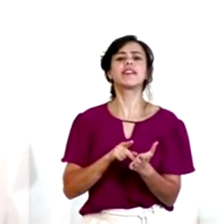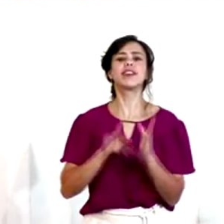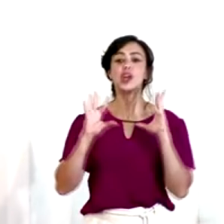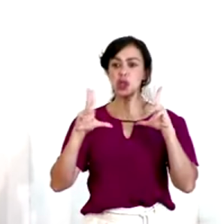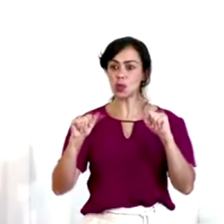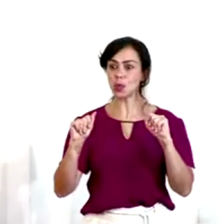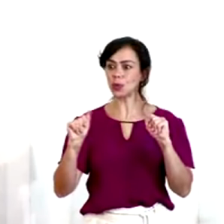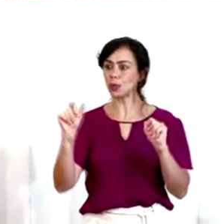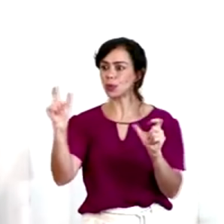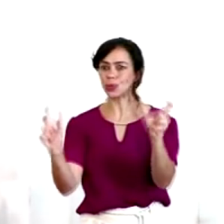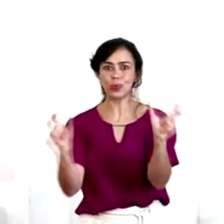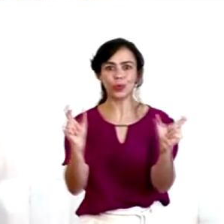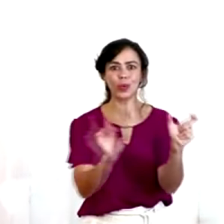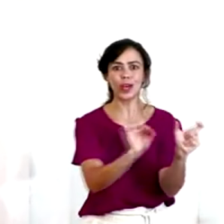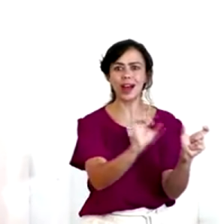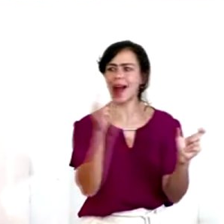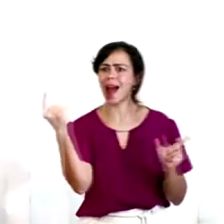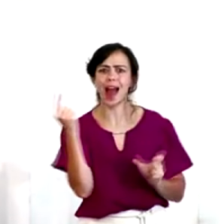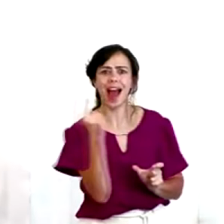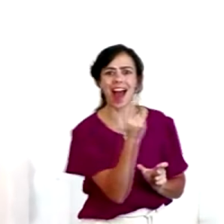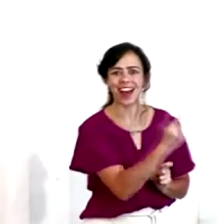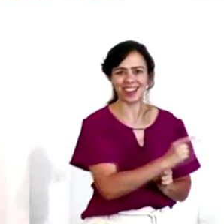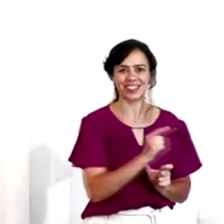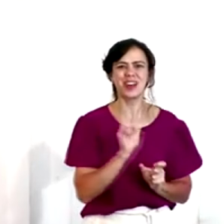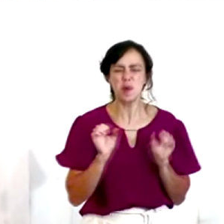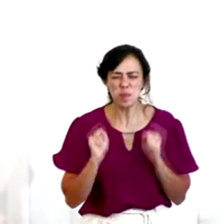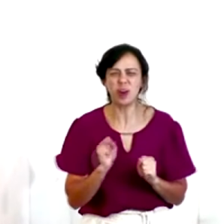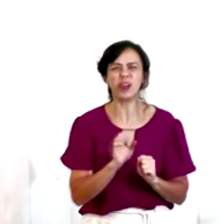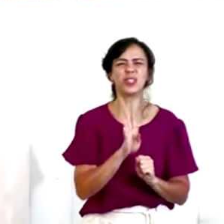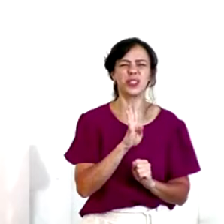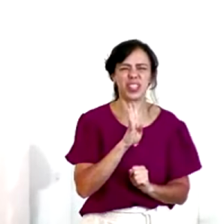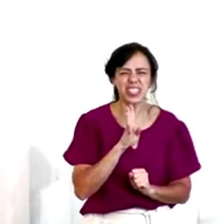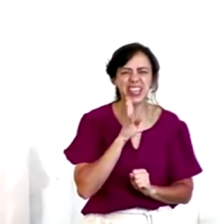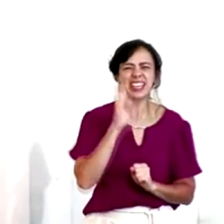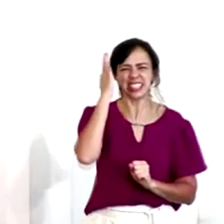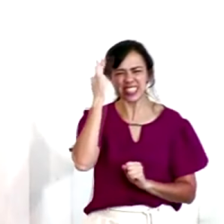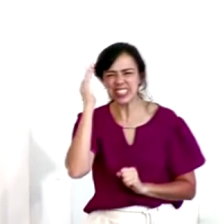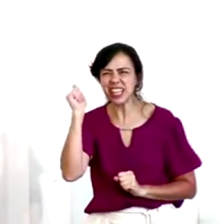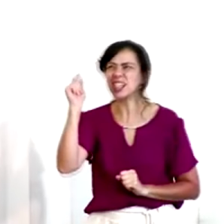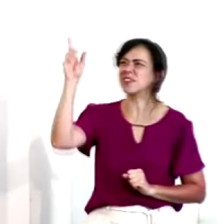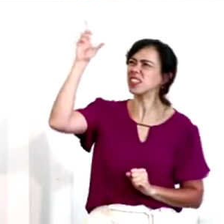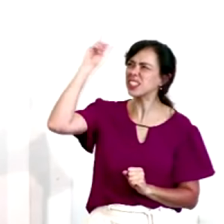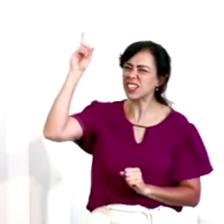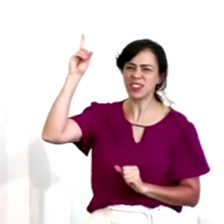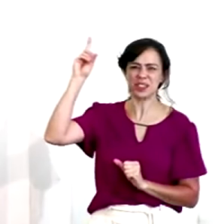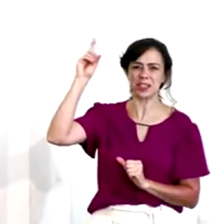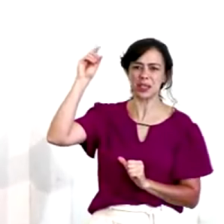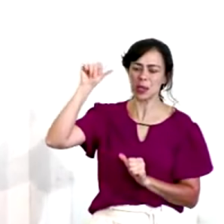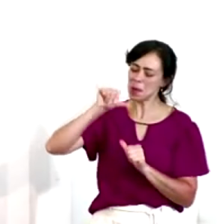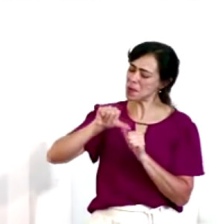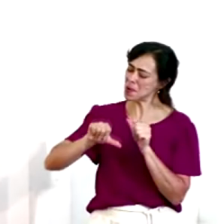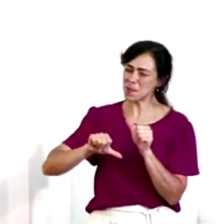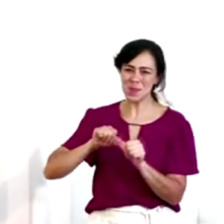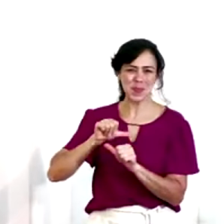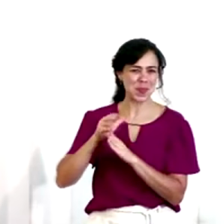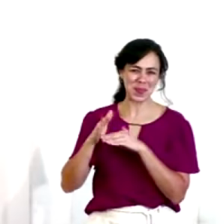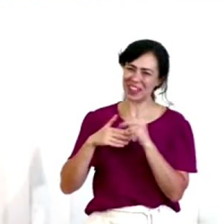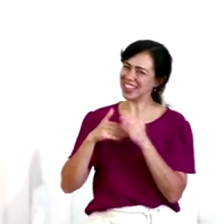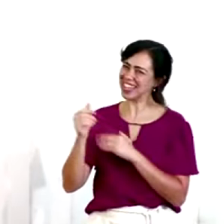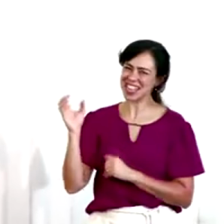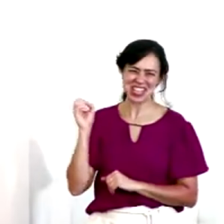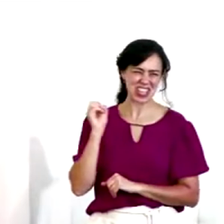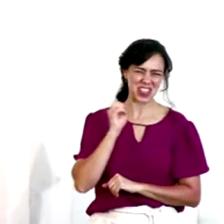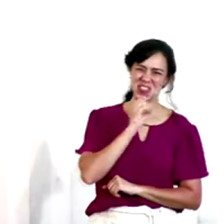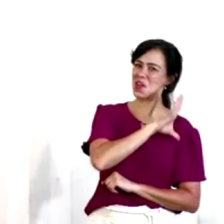para a nossa história e dizer: sim, o Senhor restaurou a nossa vida. Sim, eu poderia,